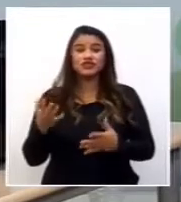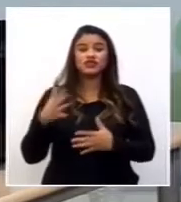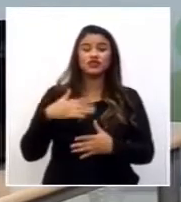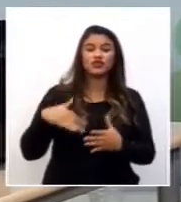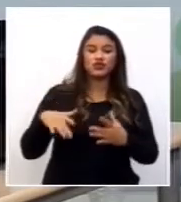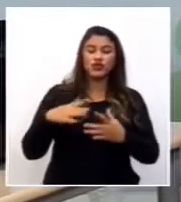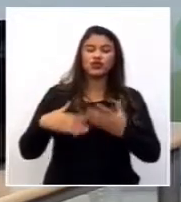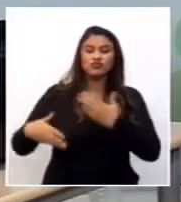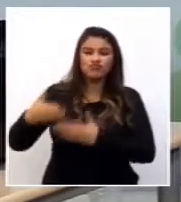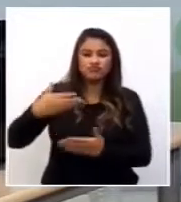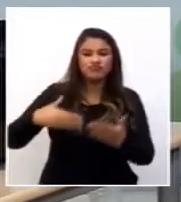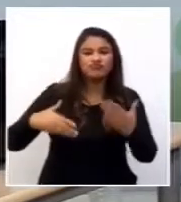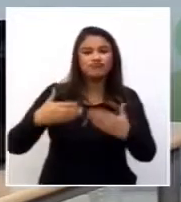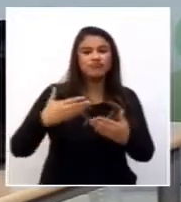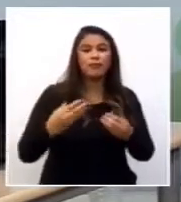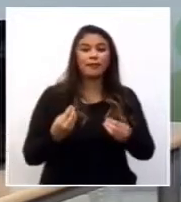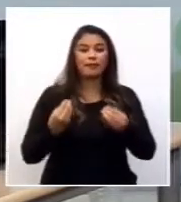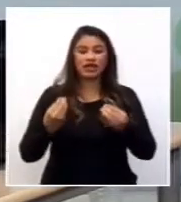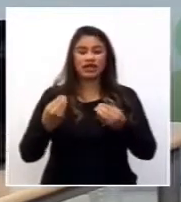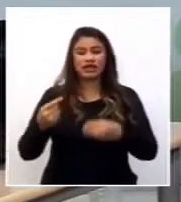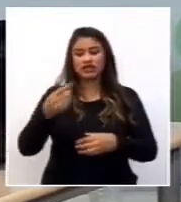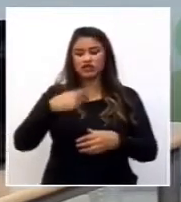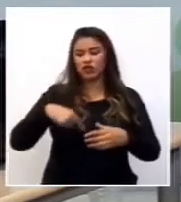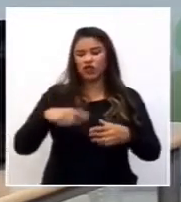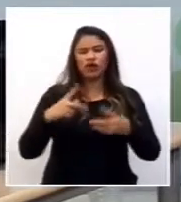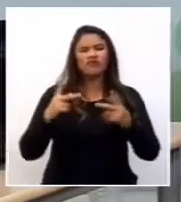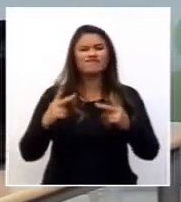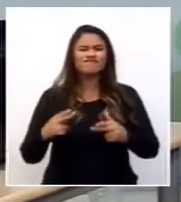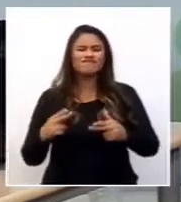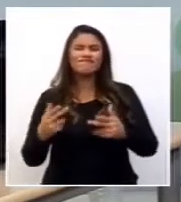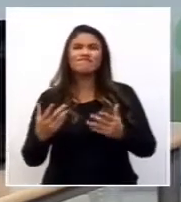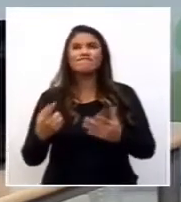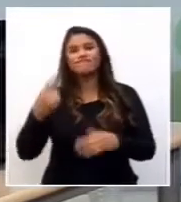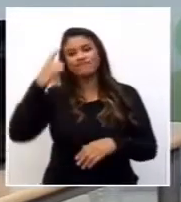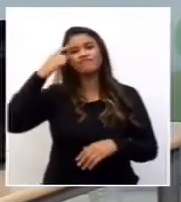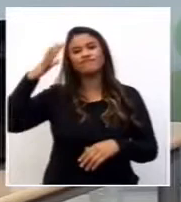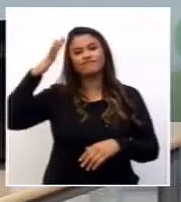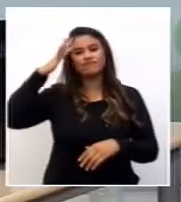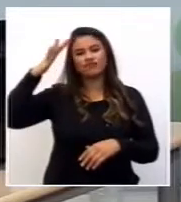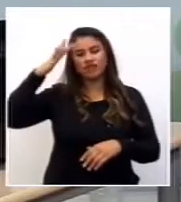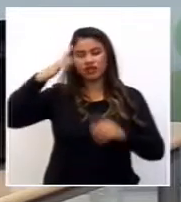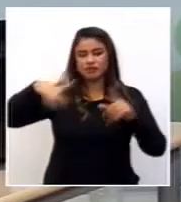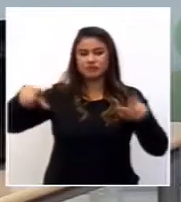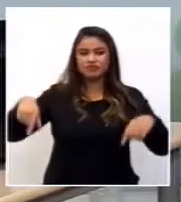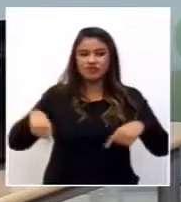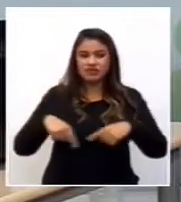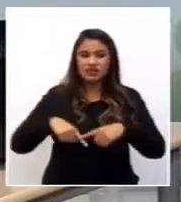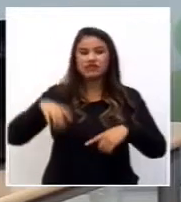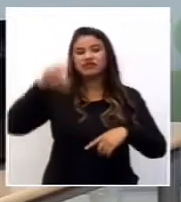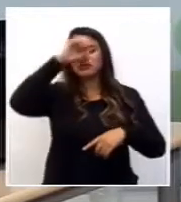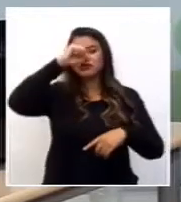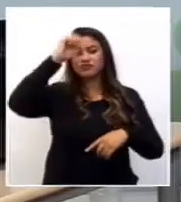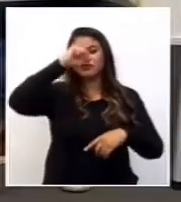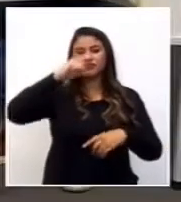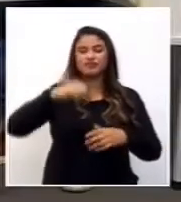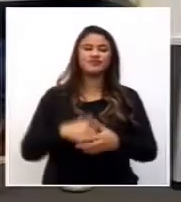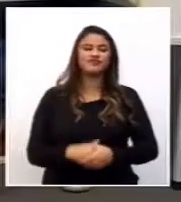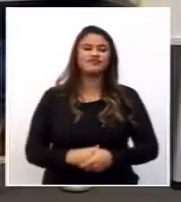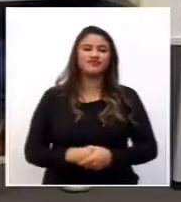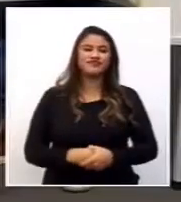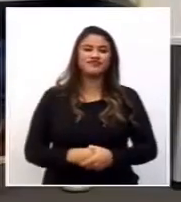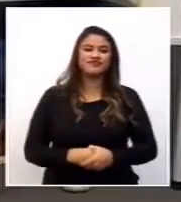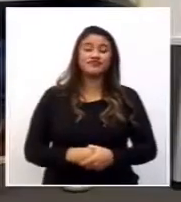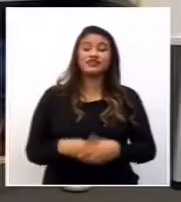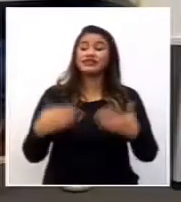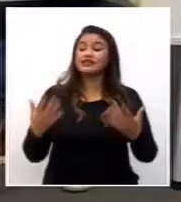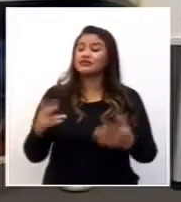todos os professores, assim, para nós trabalharmos nessas questões de ambiente de aprendizagem, né? Professor Bruno, quais são as considerações que os professores